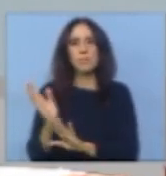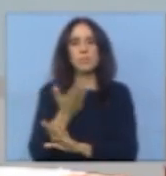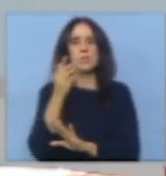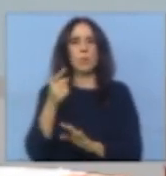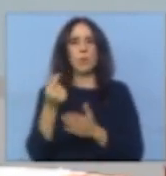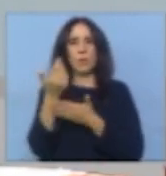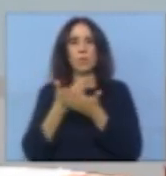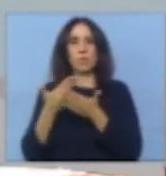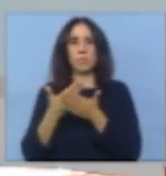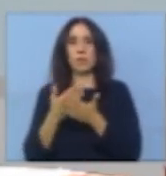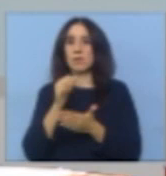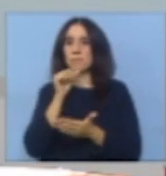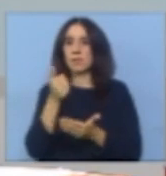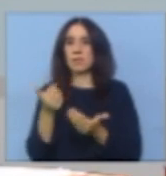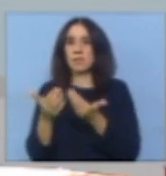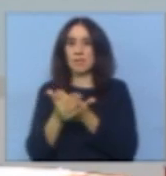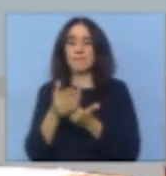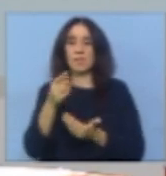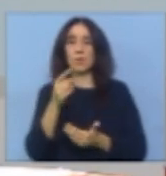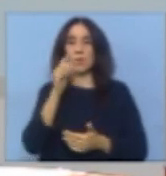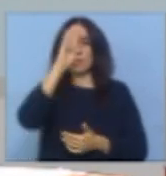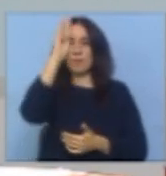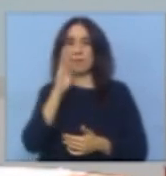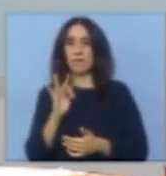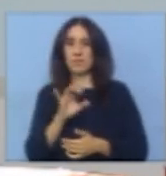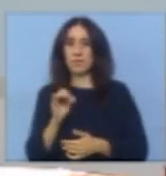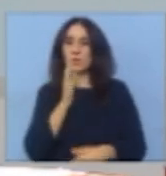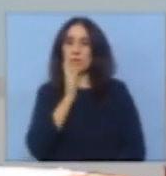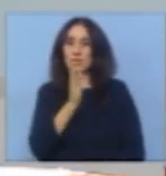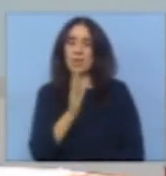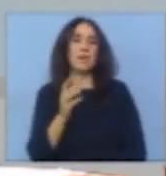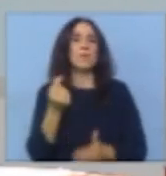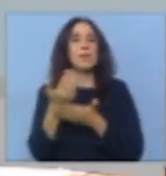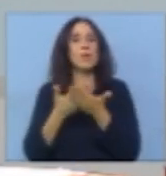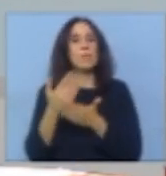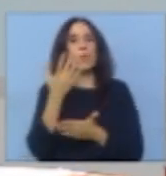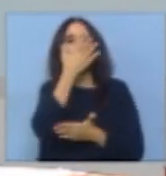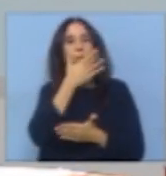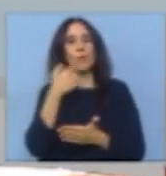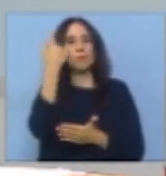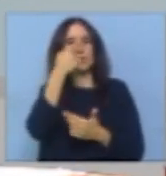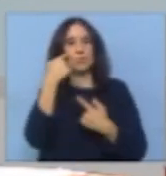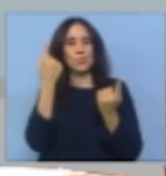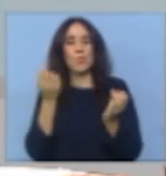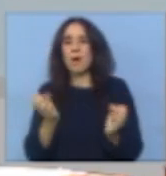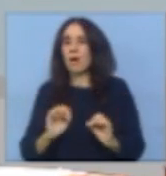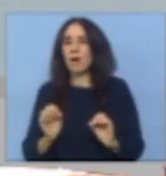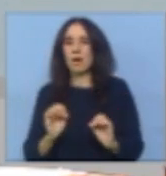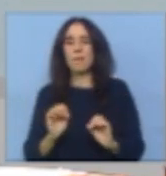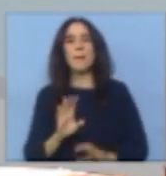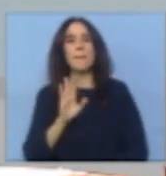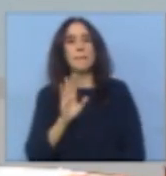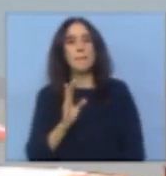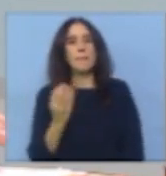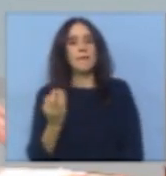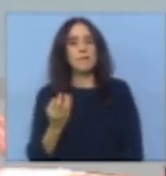que mata, como o Papa Francisco tem referido, não é? Uma economia sem rosto, mas